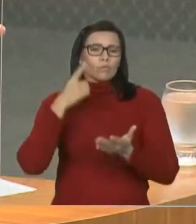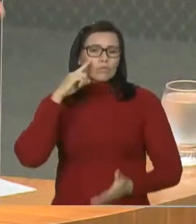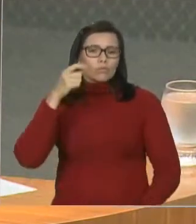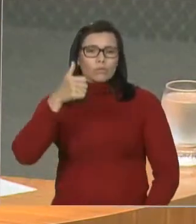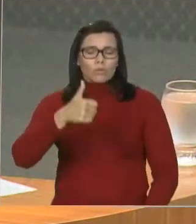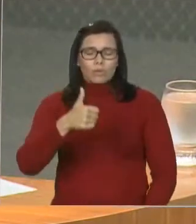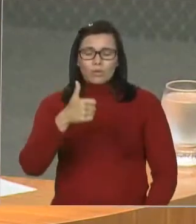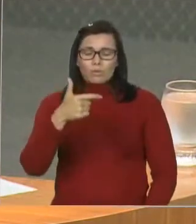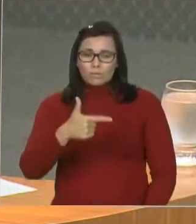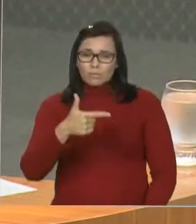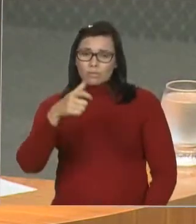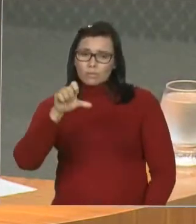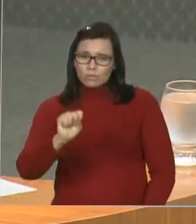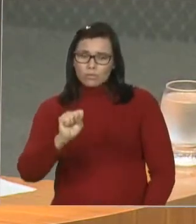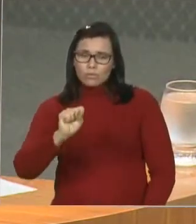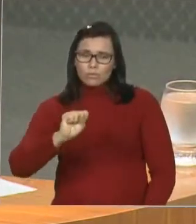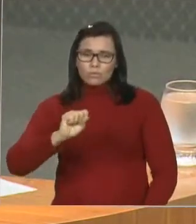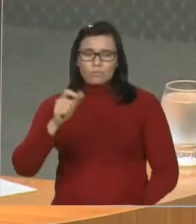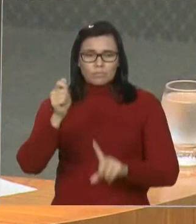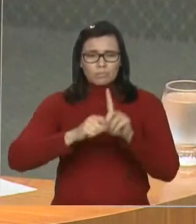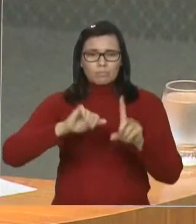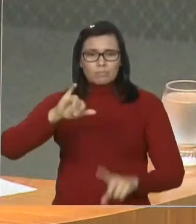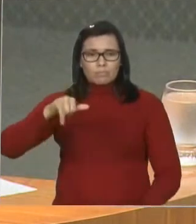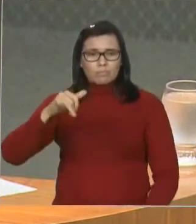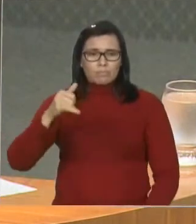E com a alteração que beneficiava os candidatos.